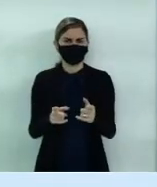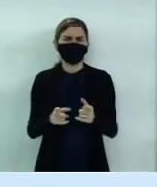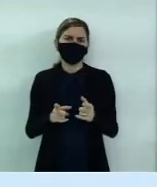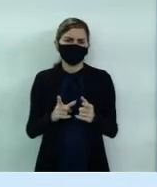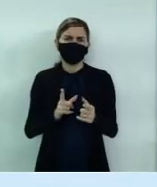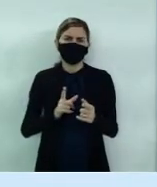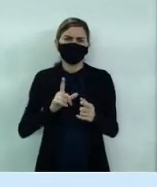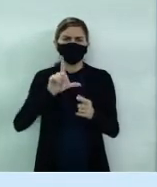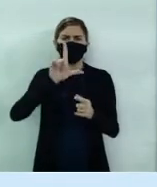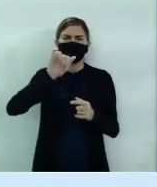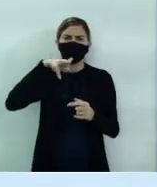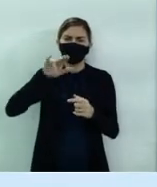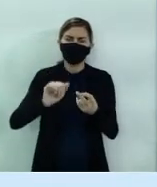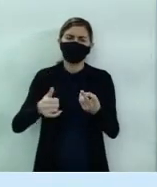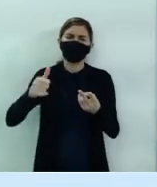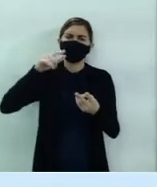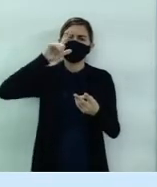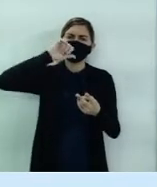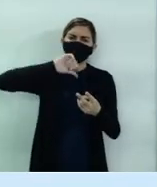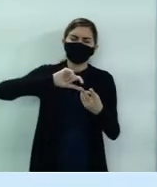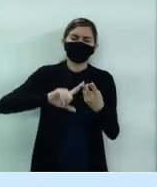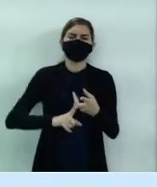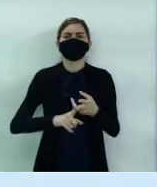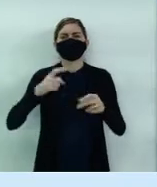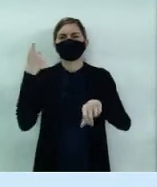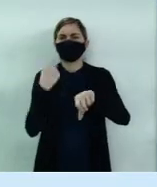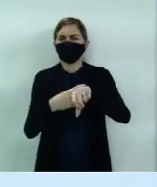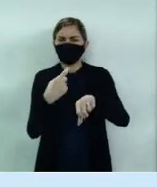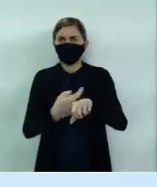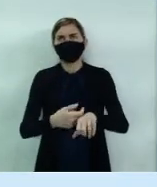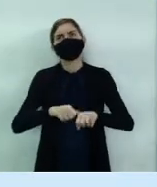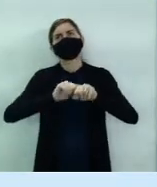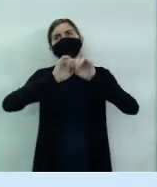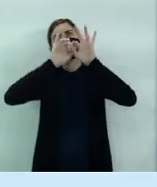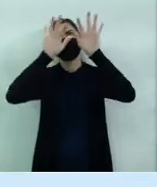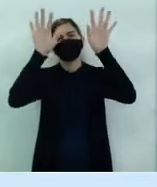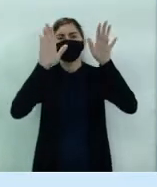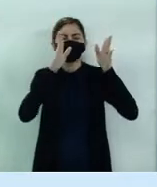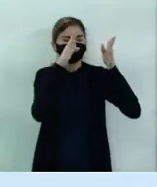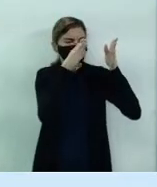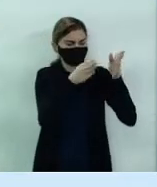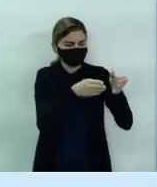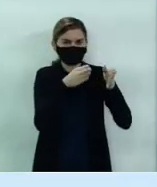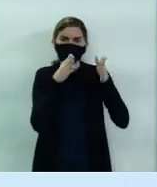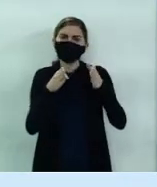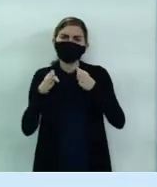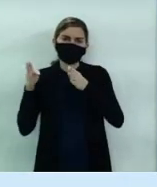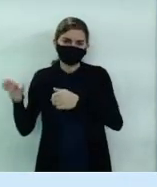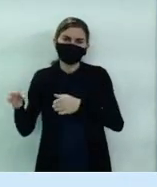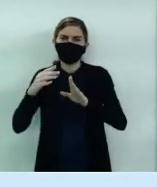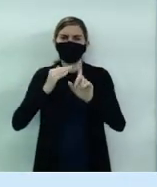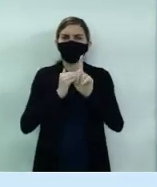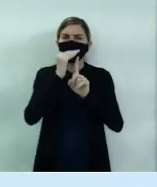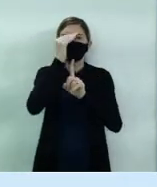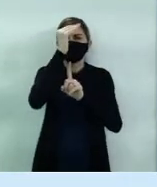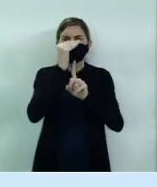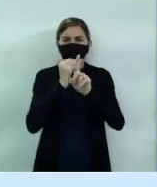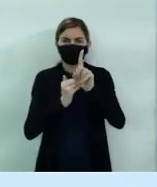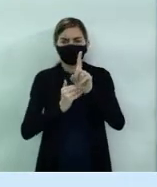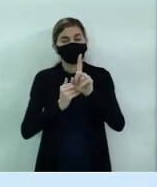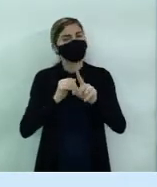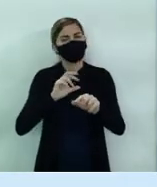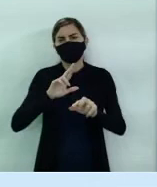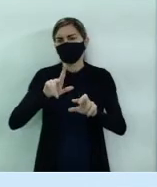seu estado líquido, no seu estado gasoso, no seu estado sólido, tudo de acordo com a temperatura. Mas